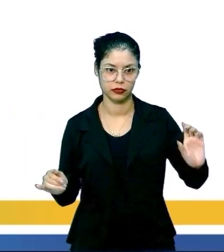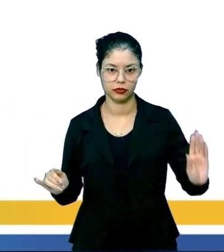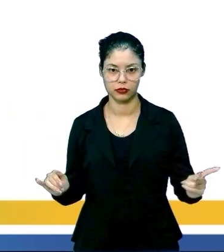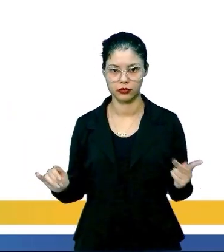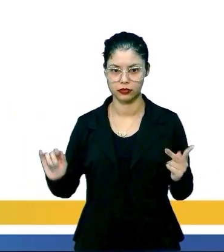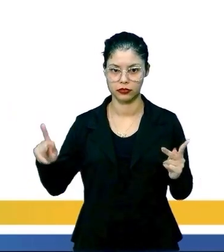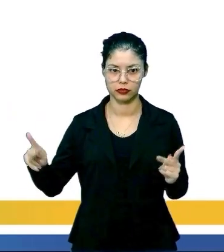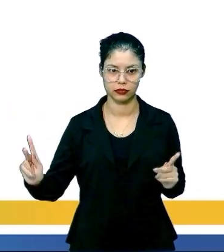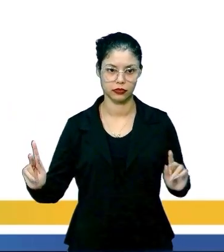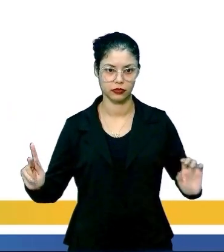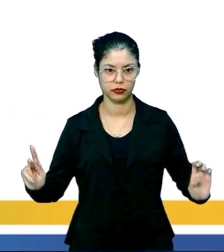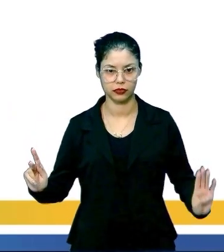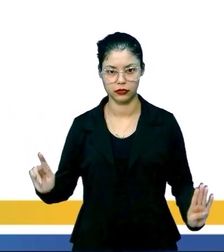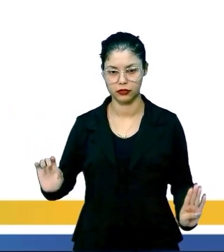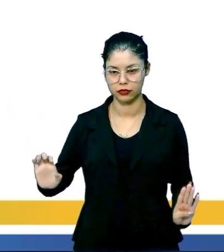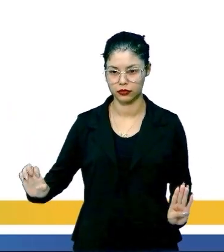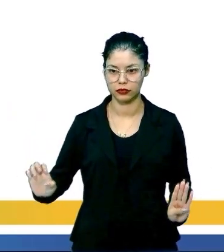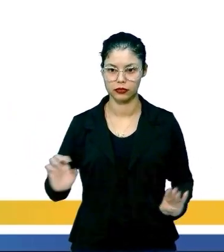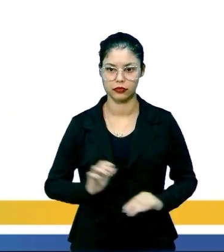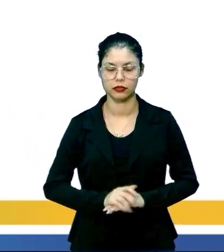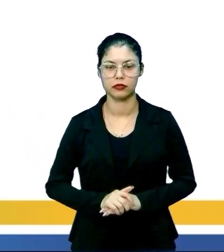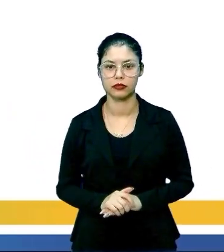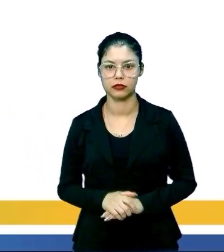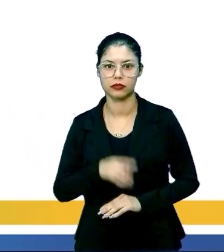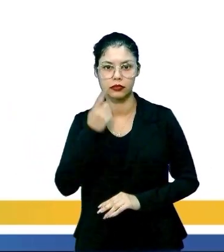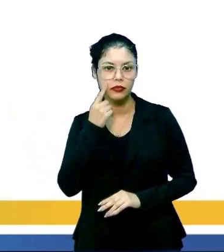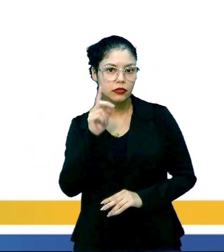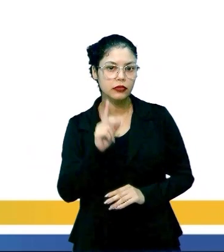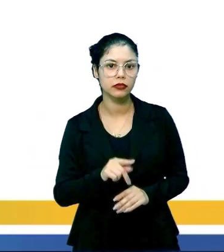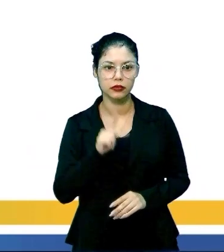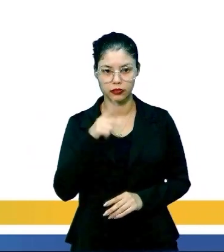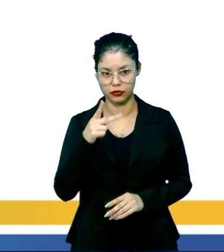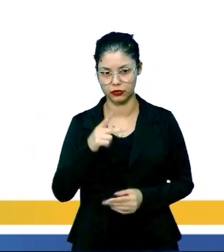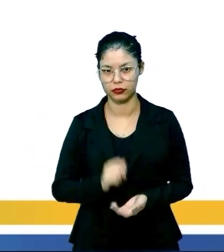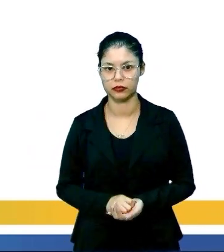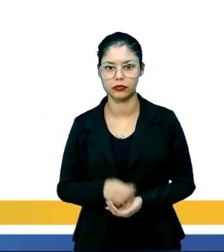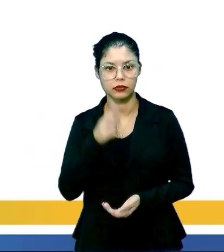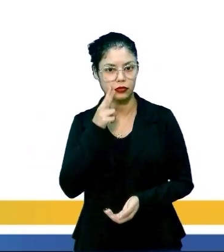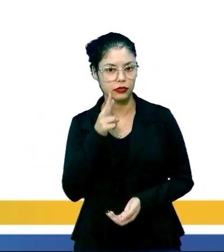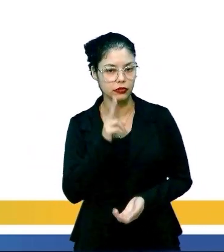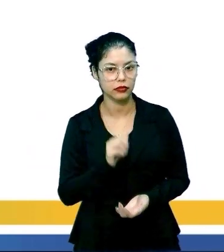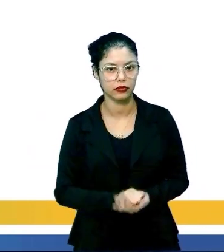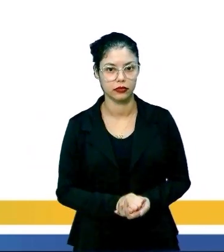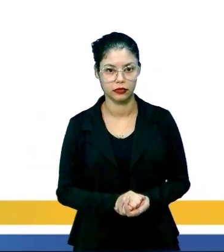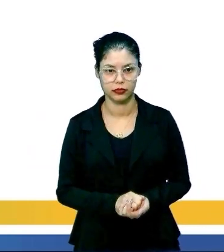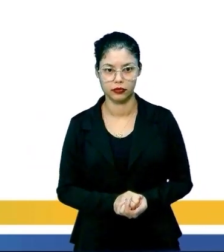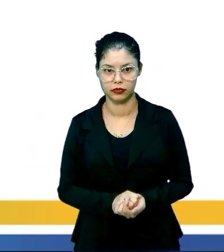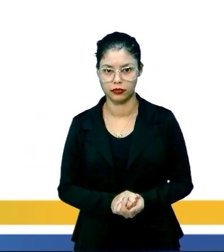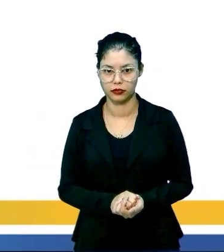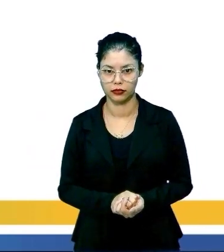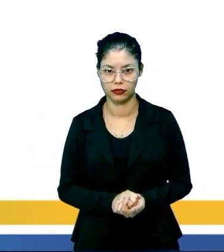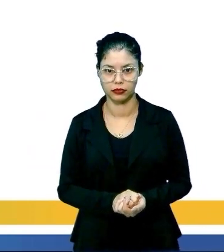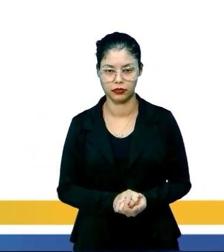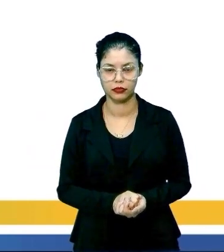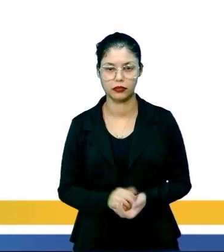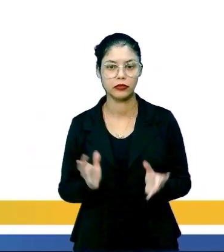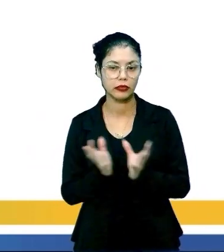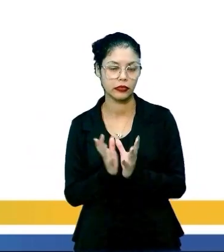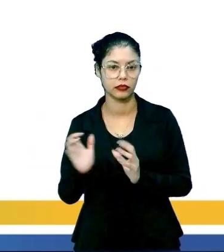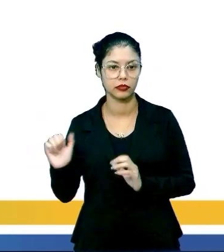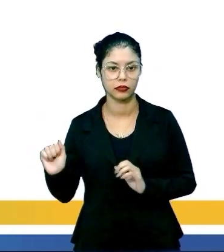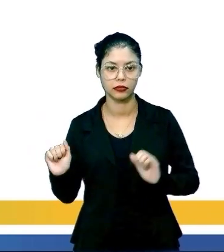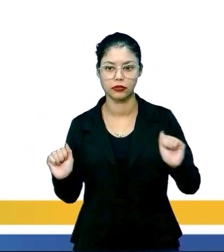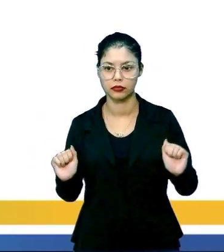aí. Mas se a gente olhar os dois diagramas, né? A gente olha o diagrama A e o B, o conjunto